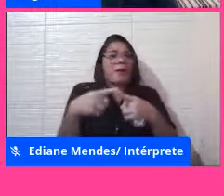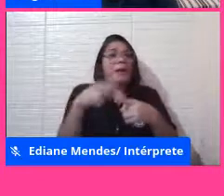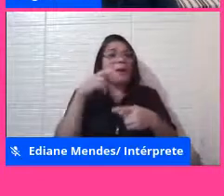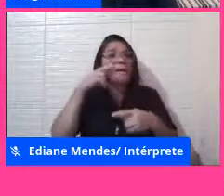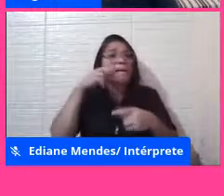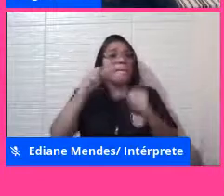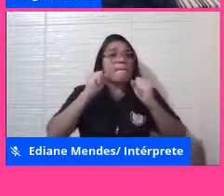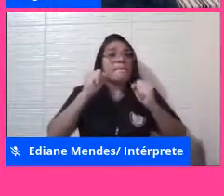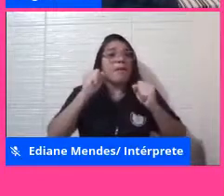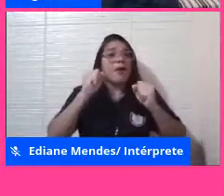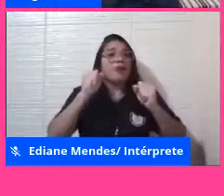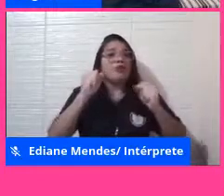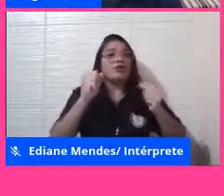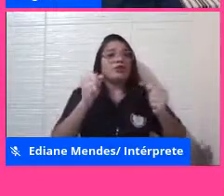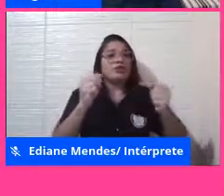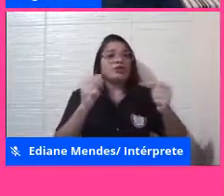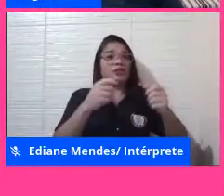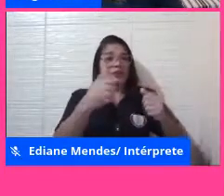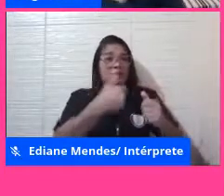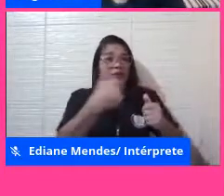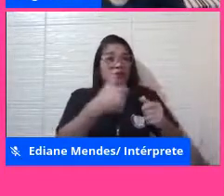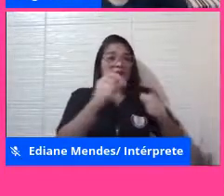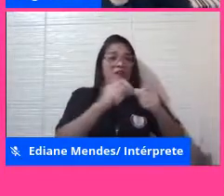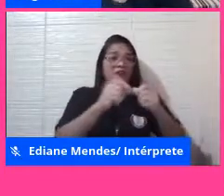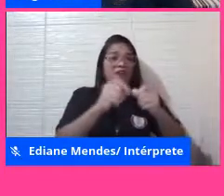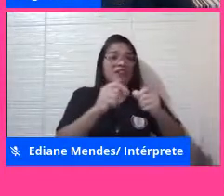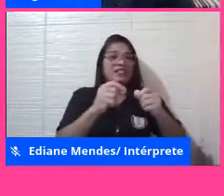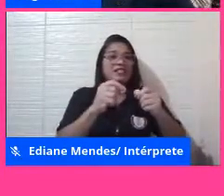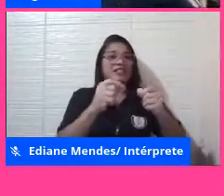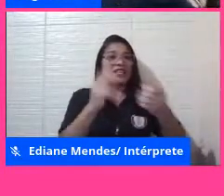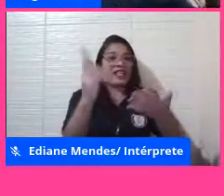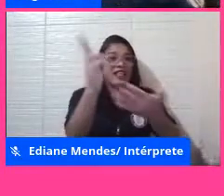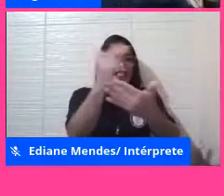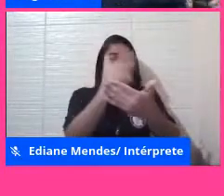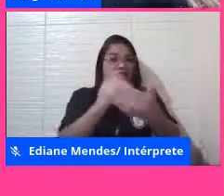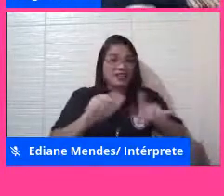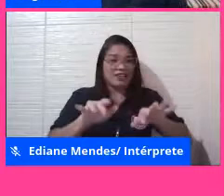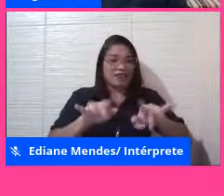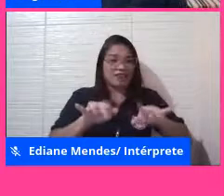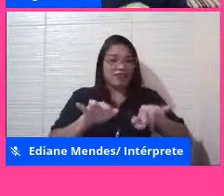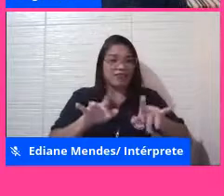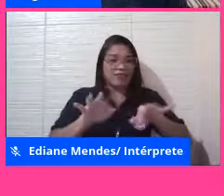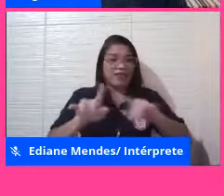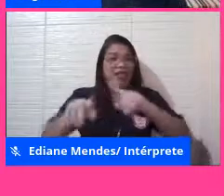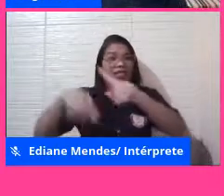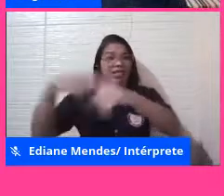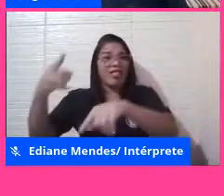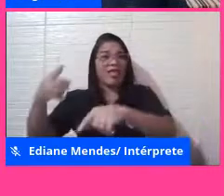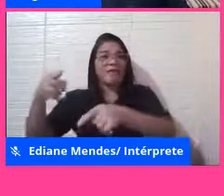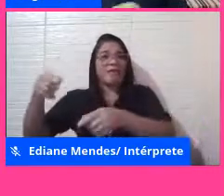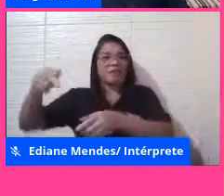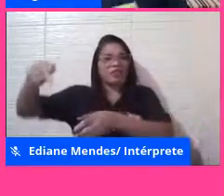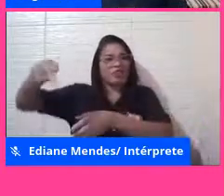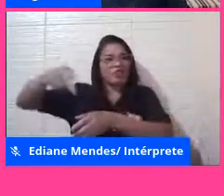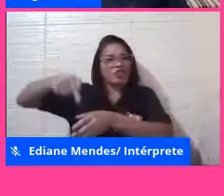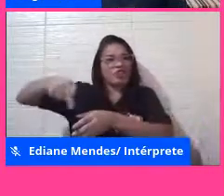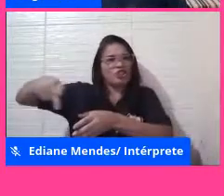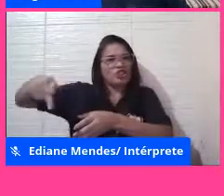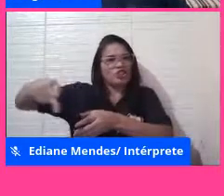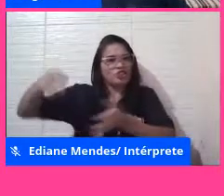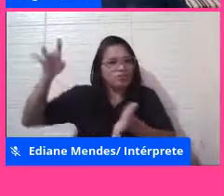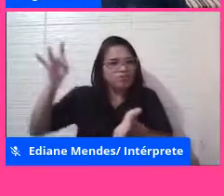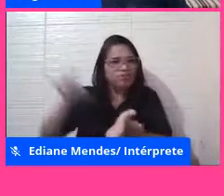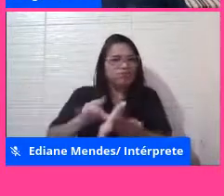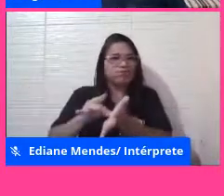olha, aqui eu posso melhorar, aqui eu posso fazer algum tipo de otimização. E a ideia da